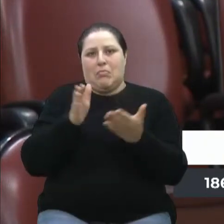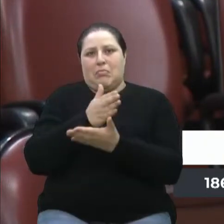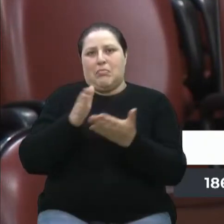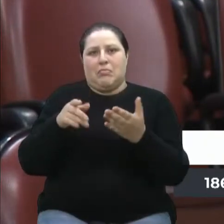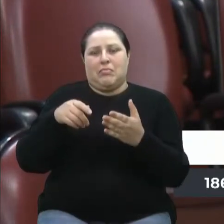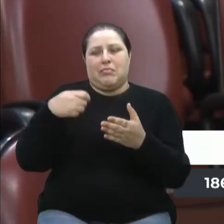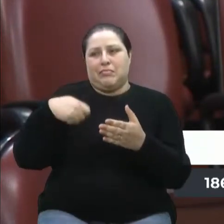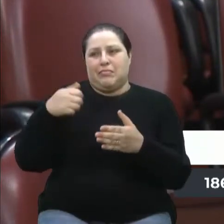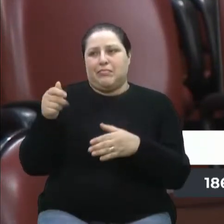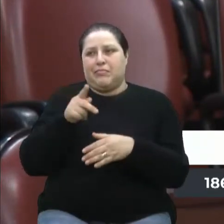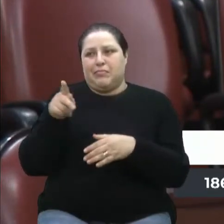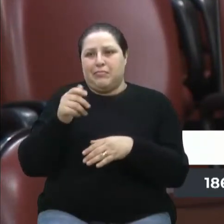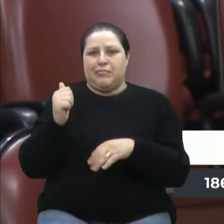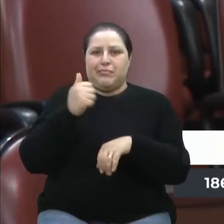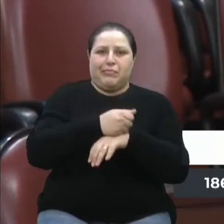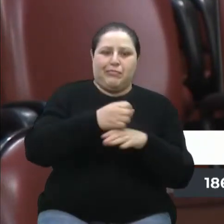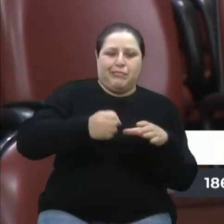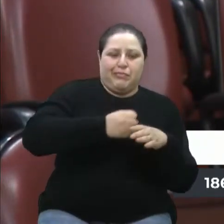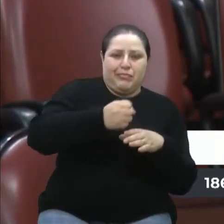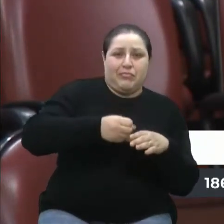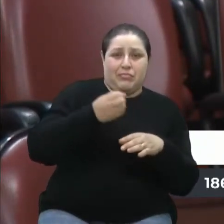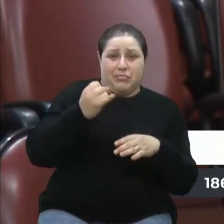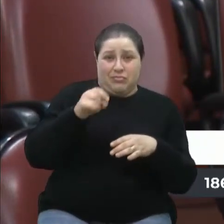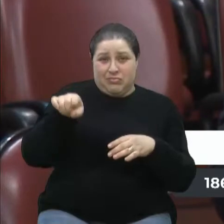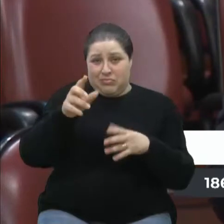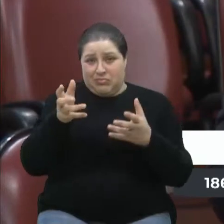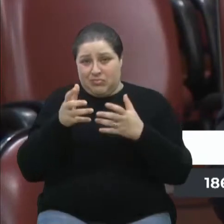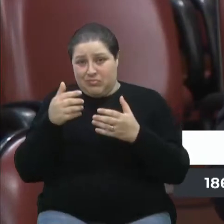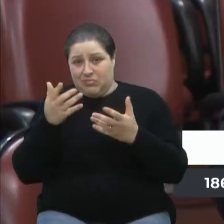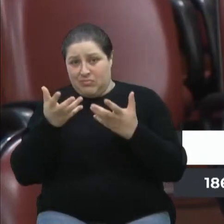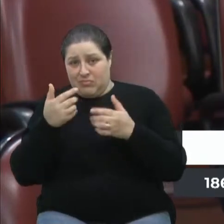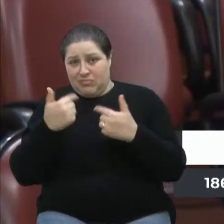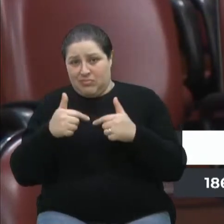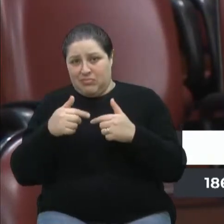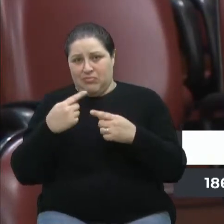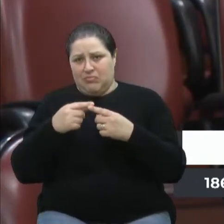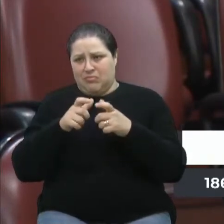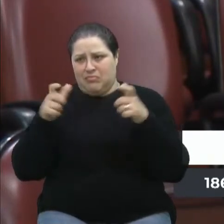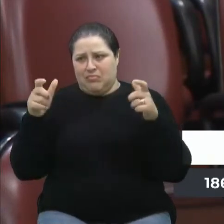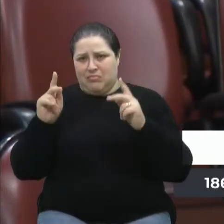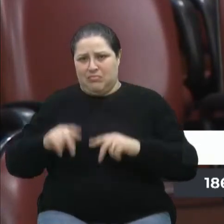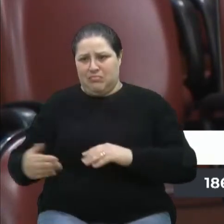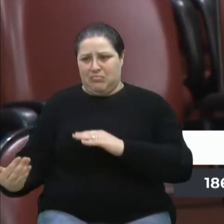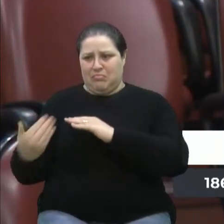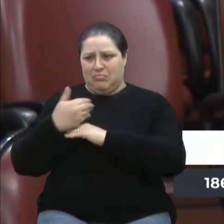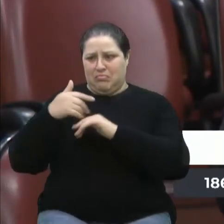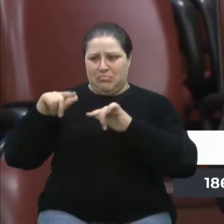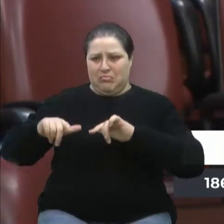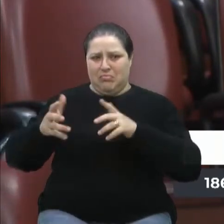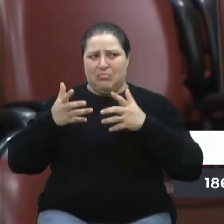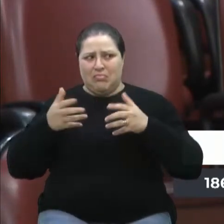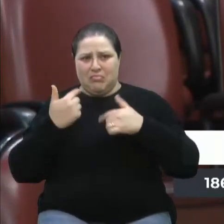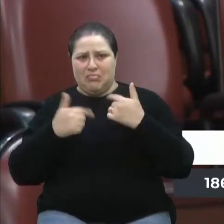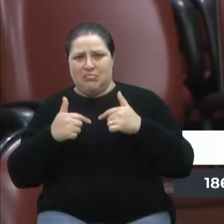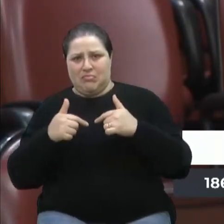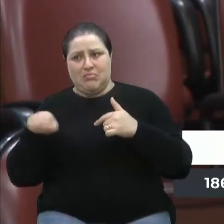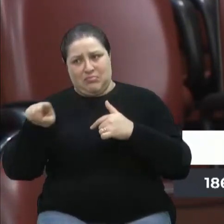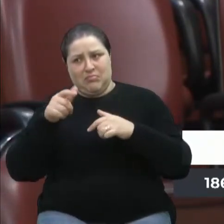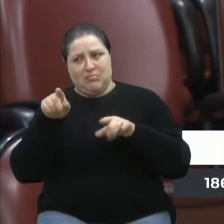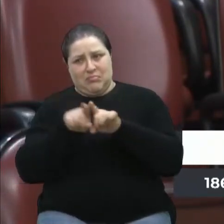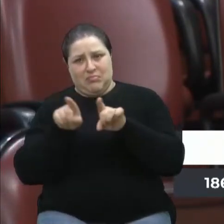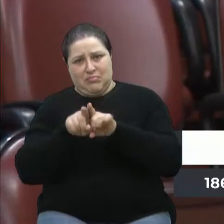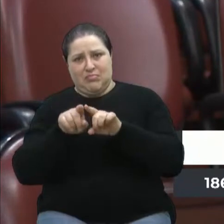por dia então eu convido quem tá procurando trabalho que o que mais tem no meu gabinete a gente procurando trabalho né que nos de vocês também Então olha aqui